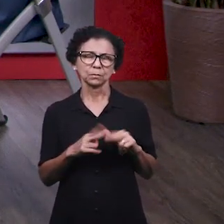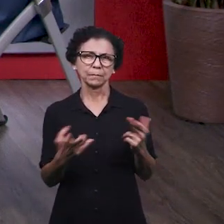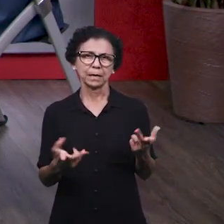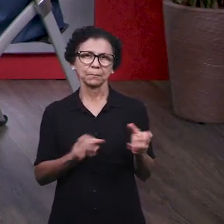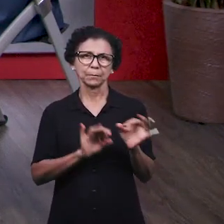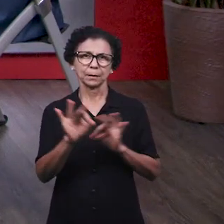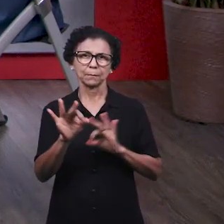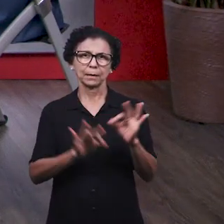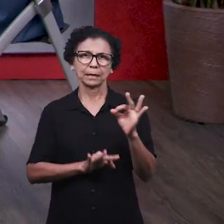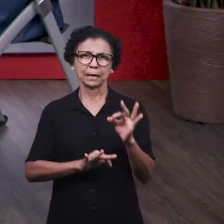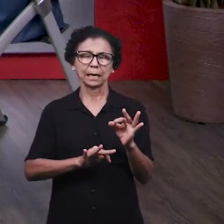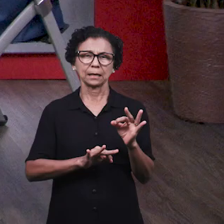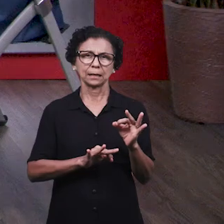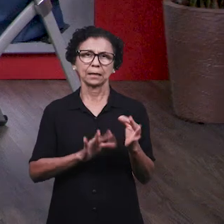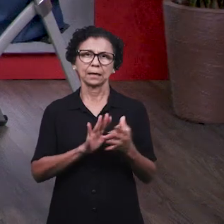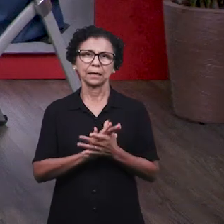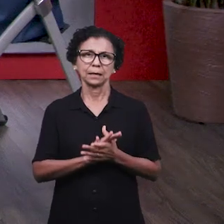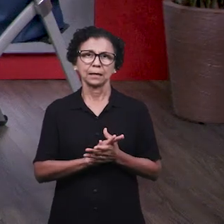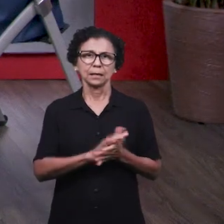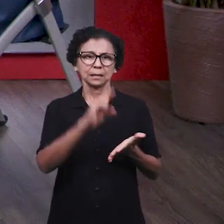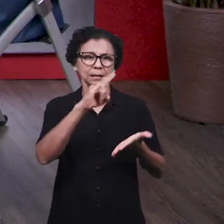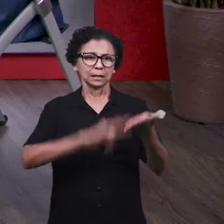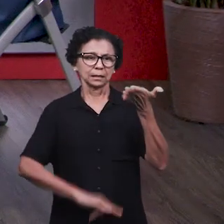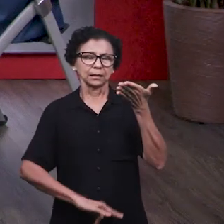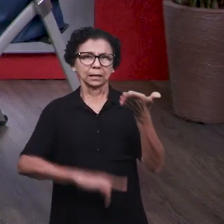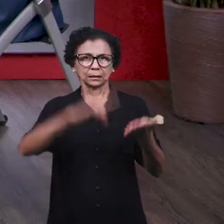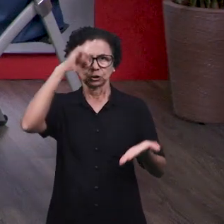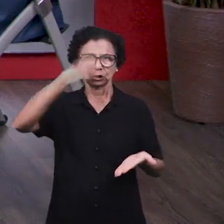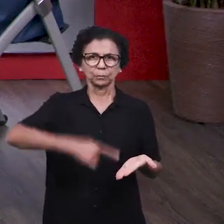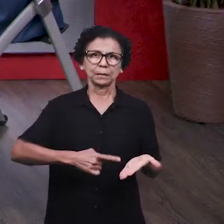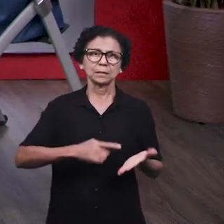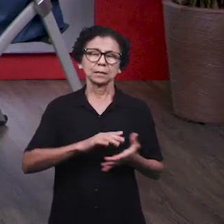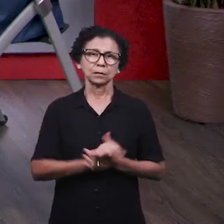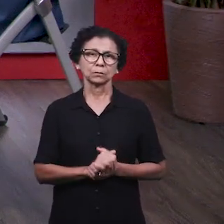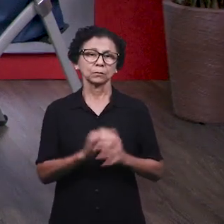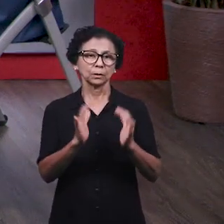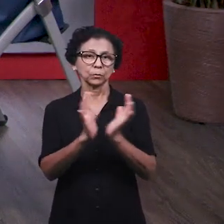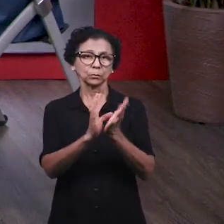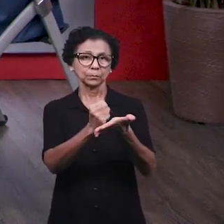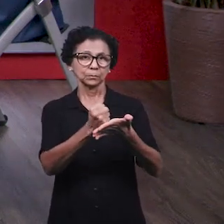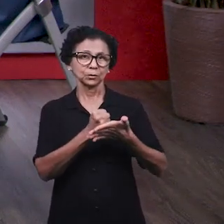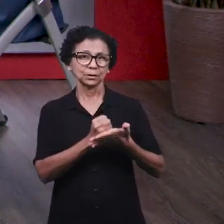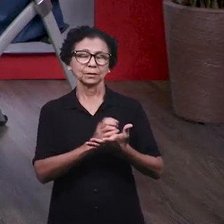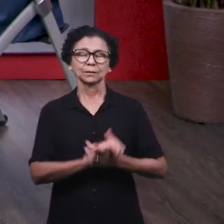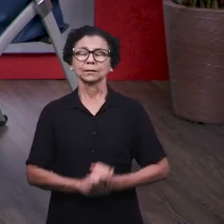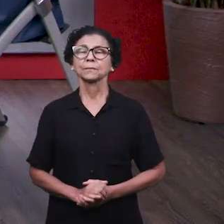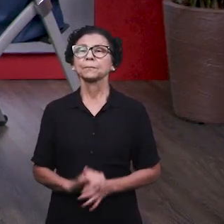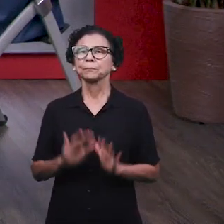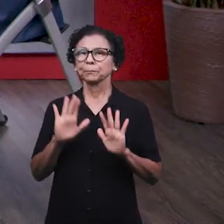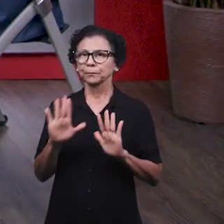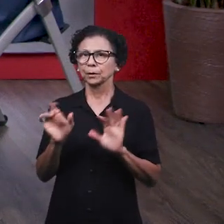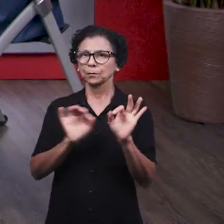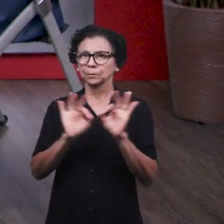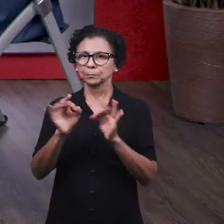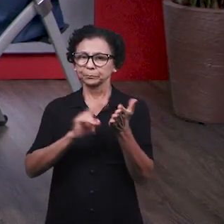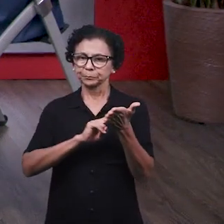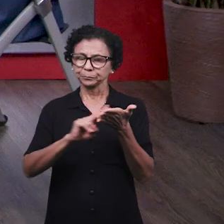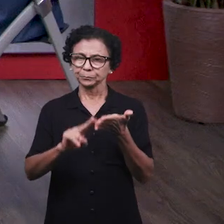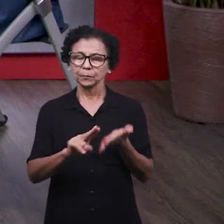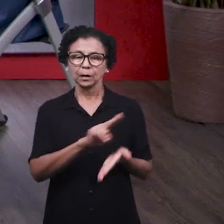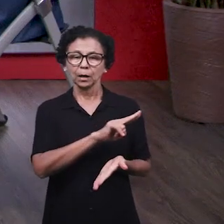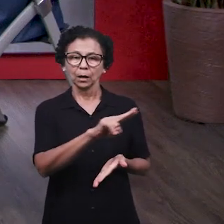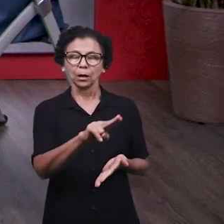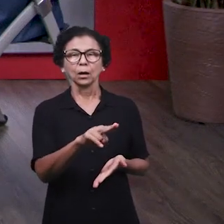porque não tinha oficial de justiça suficiente, então os comissários ajudaram. E aí eu fiz a seguinte carta de intimação aos